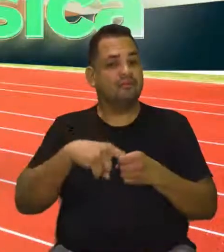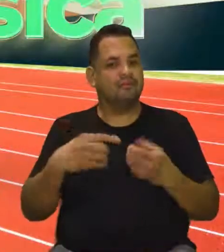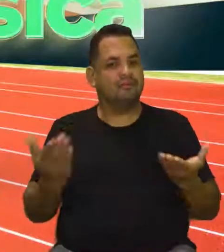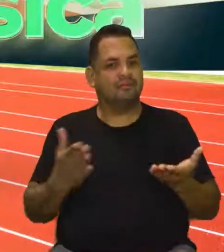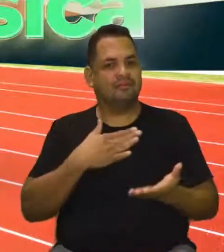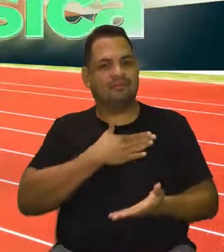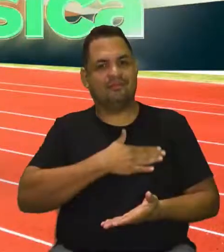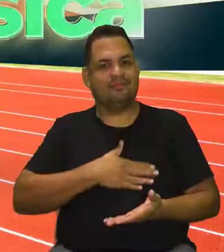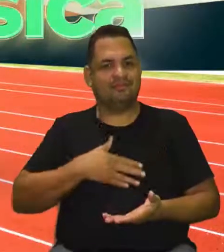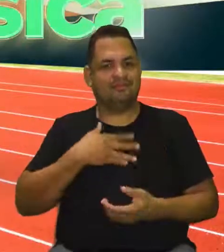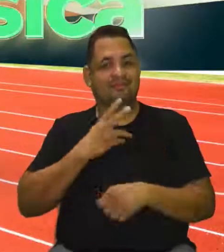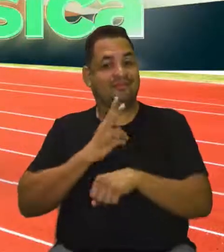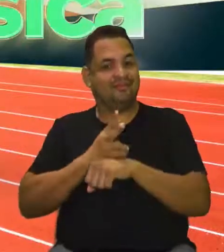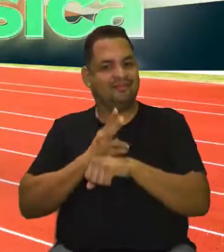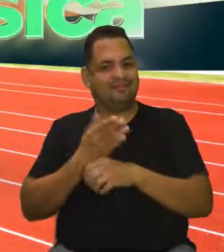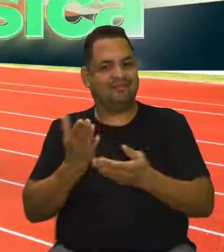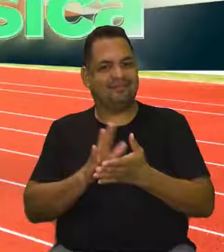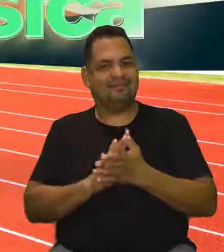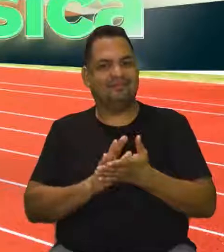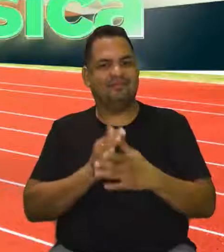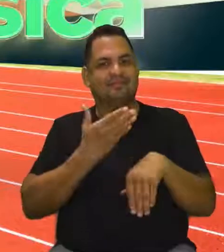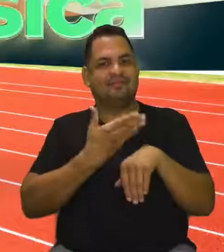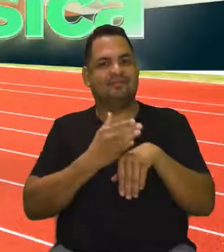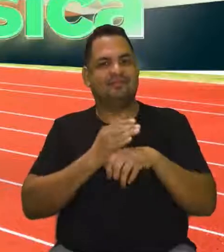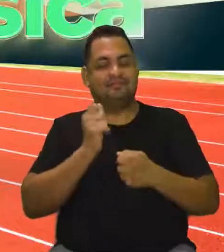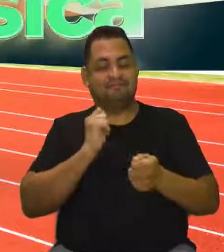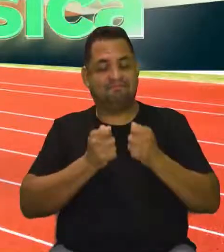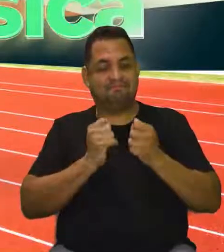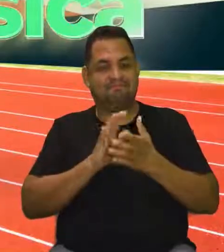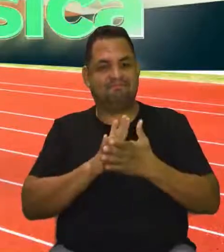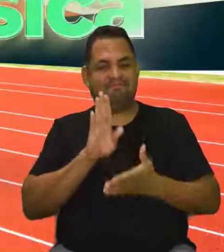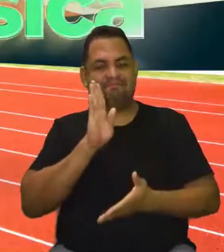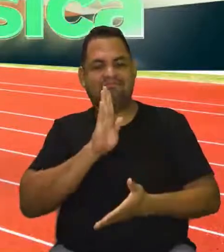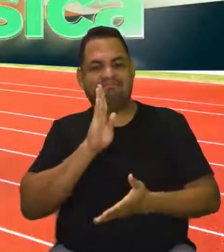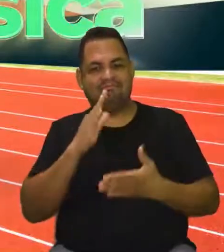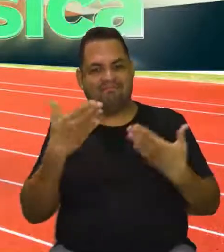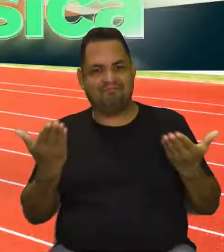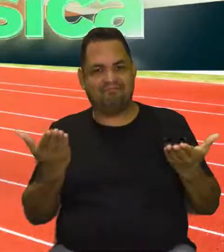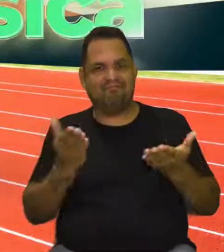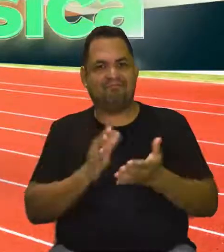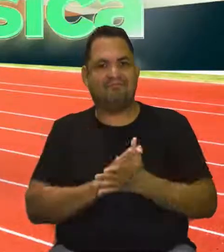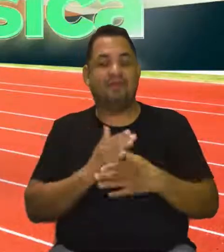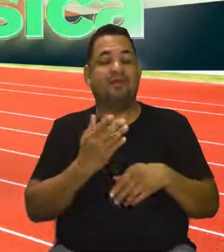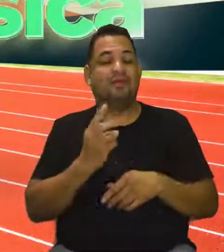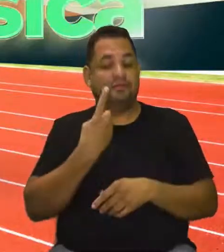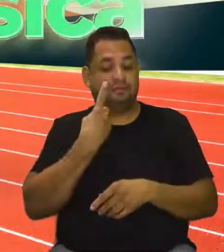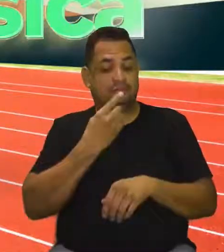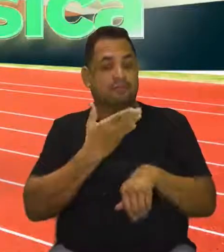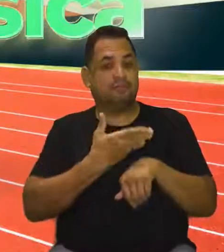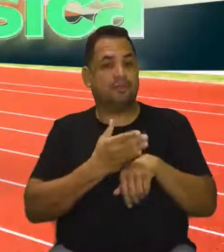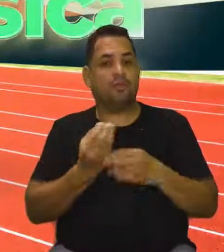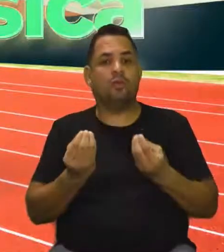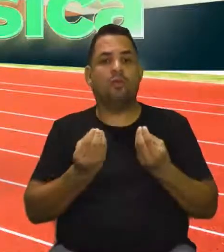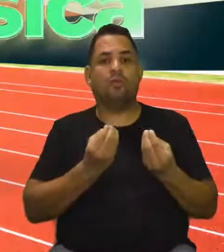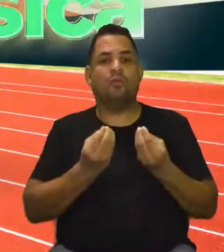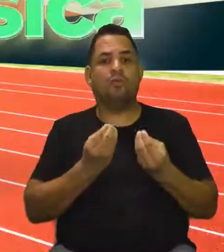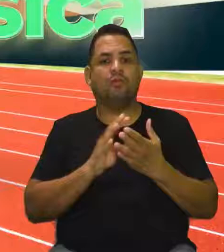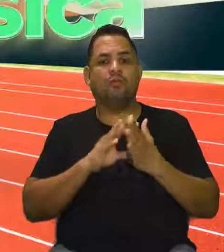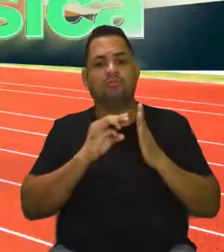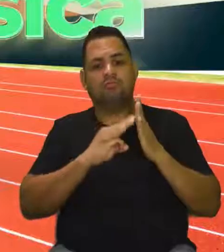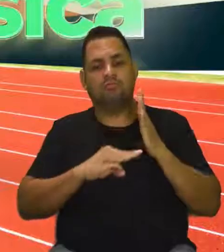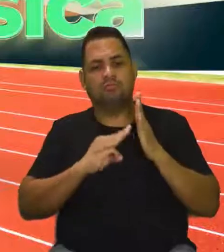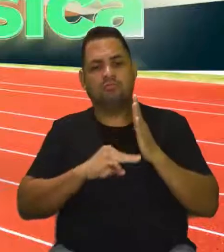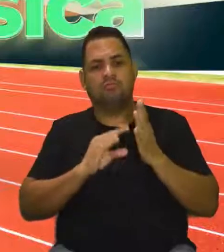Voltamos, gostou da nossa matéria aí sobre treinamento funcional? Muito legal, né? Então nós vimos na prática como que o